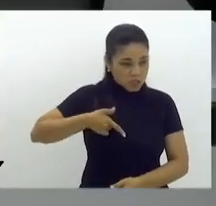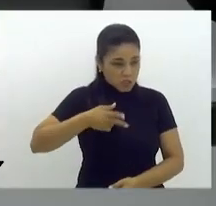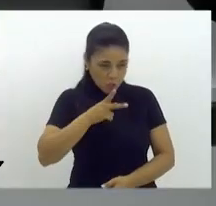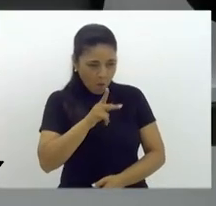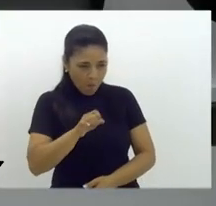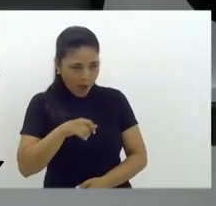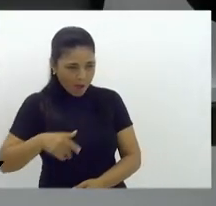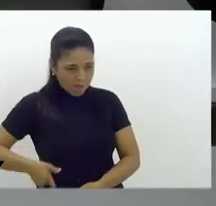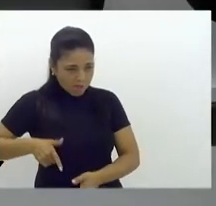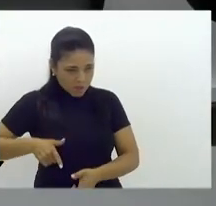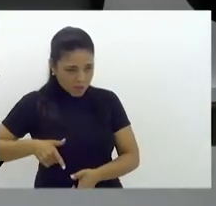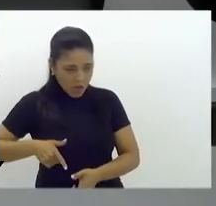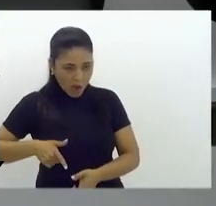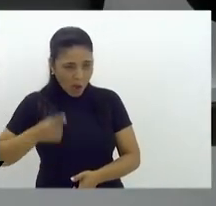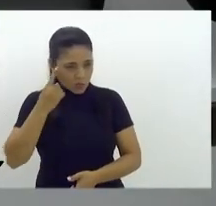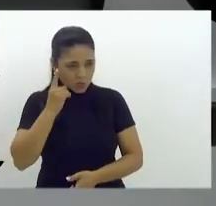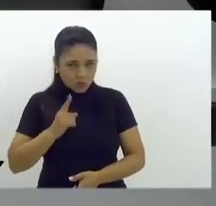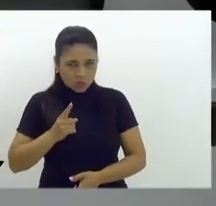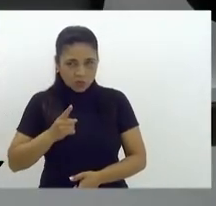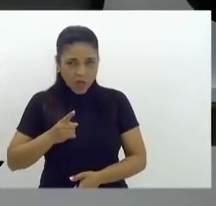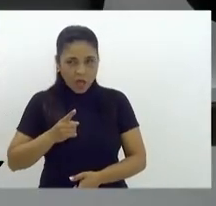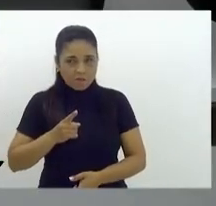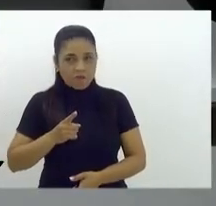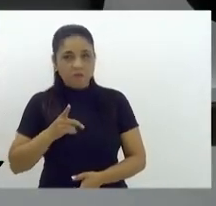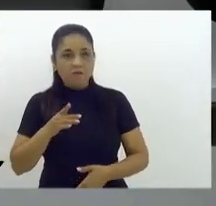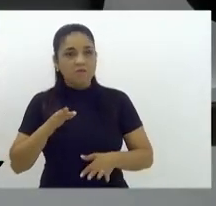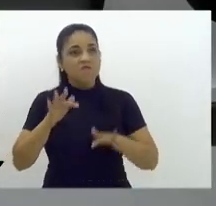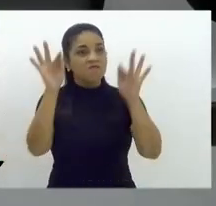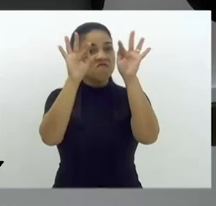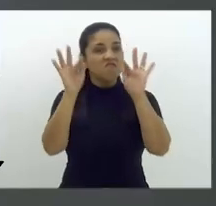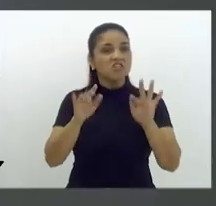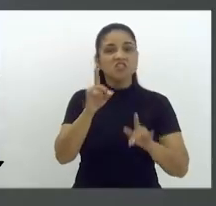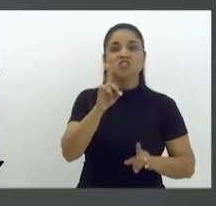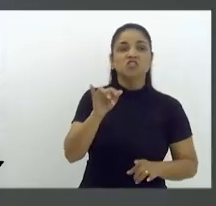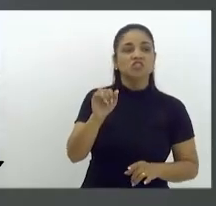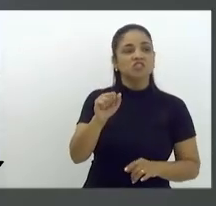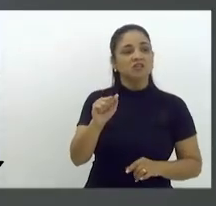e não souber mexer no fuzil Feliz Dia das Mães